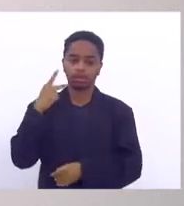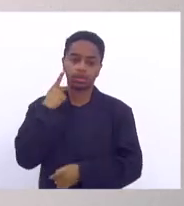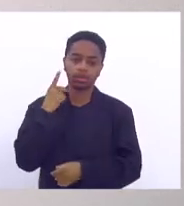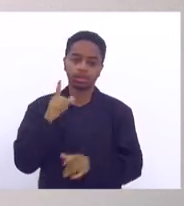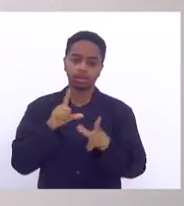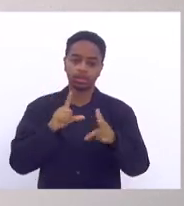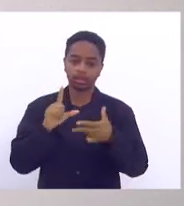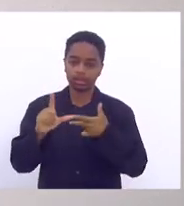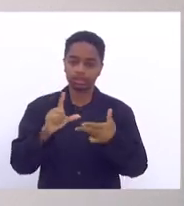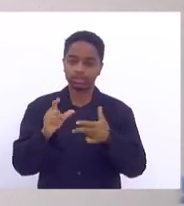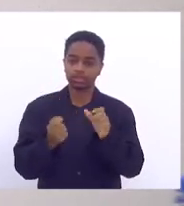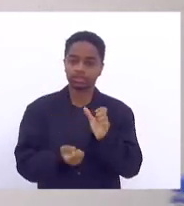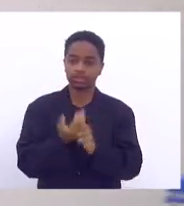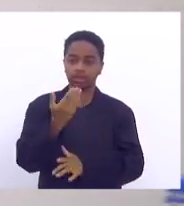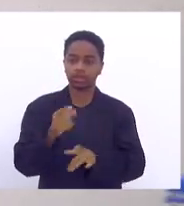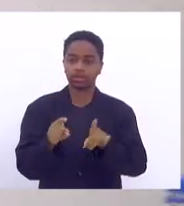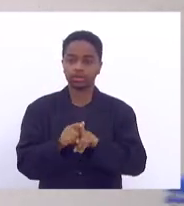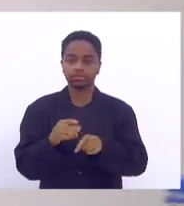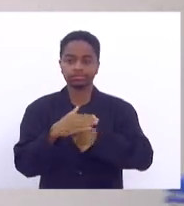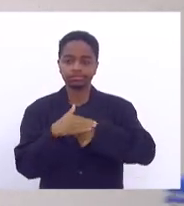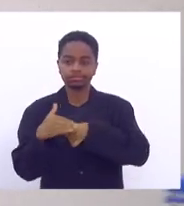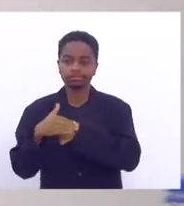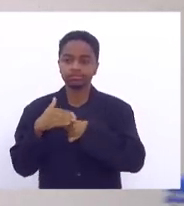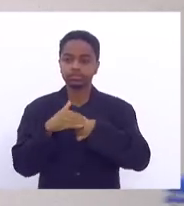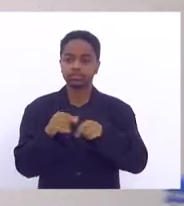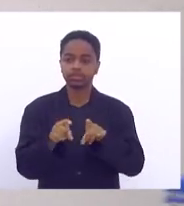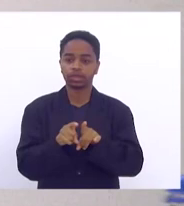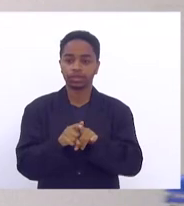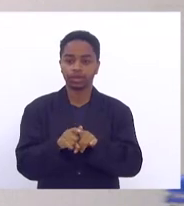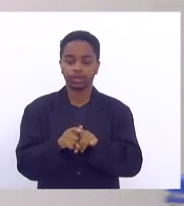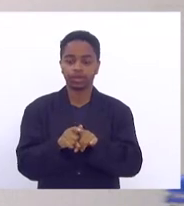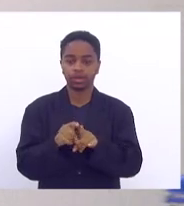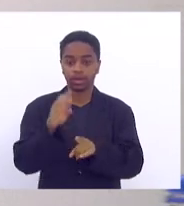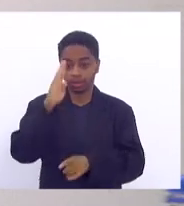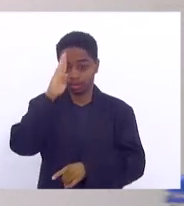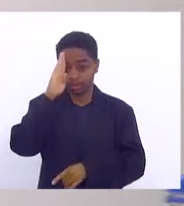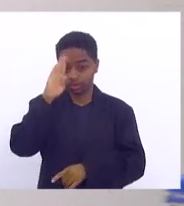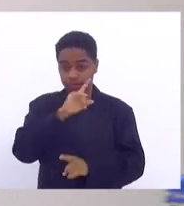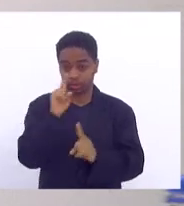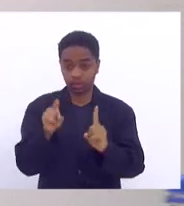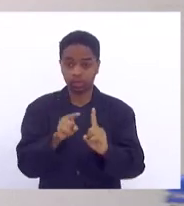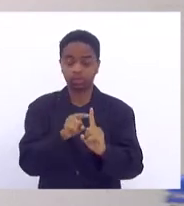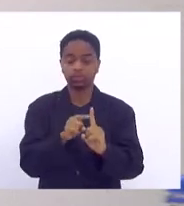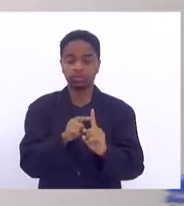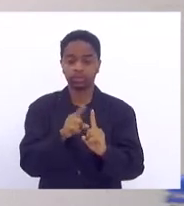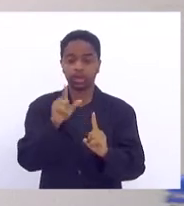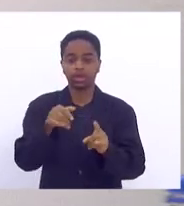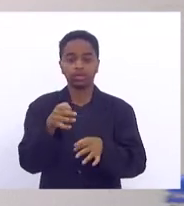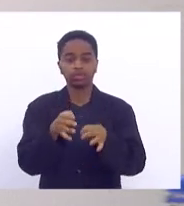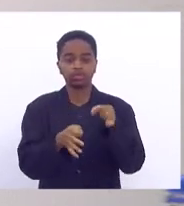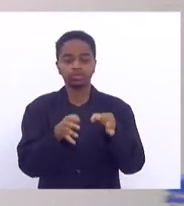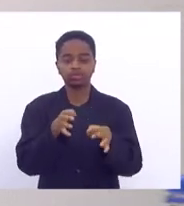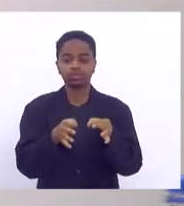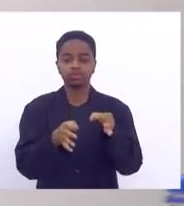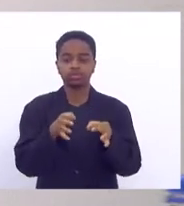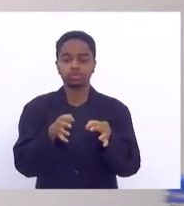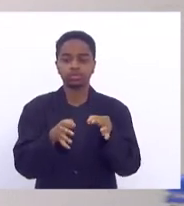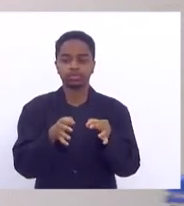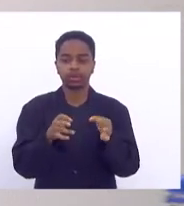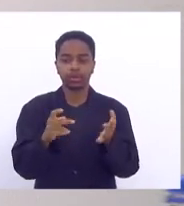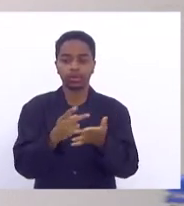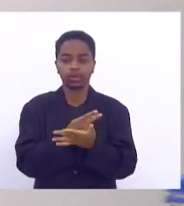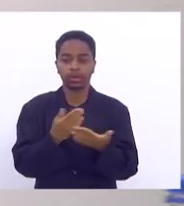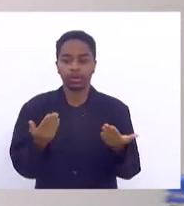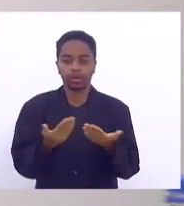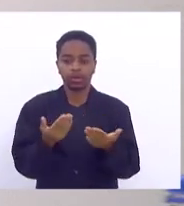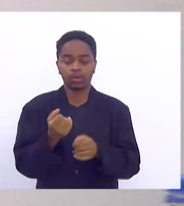todo carinho e teve como principal motivação um julgamento eh AD esse